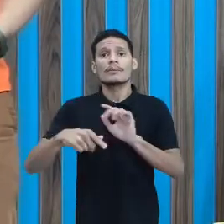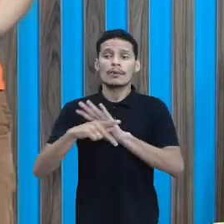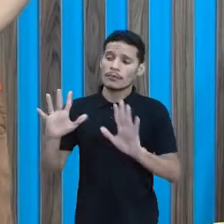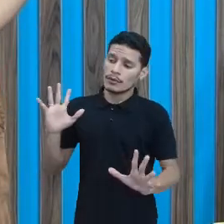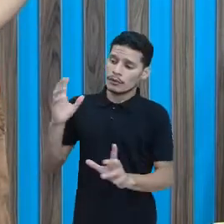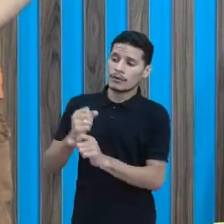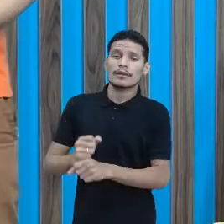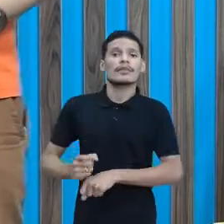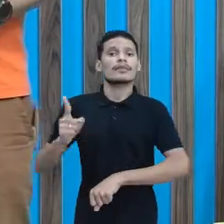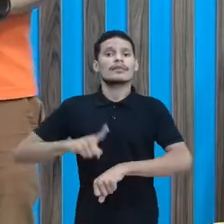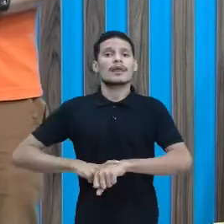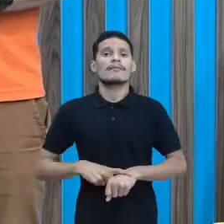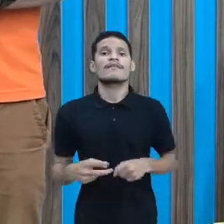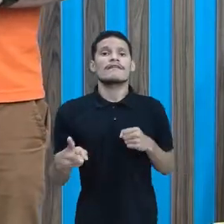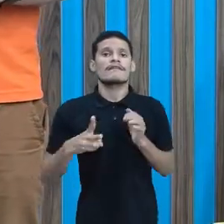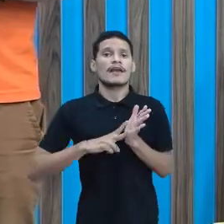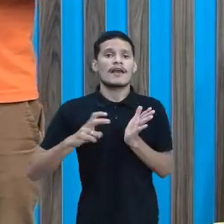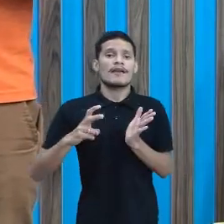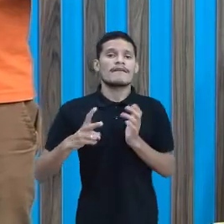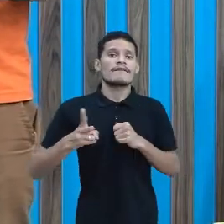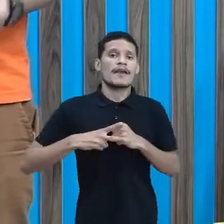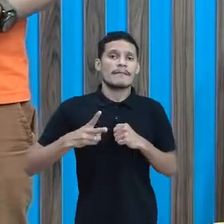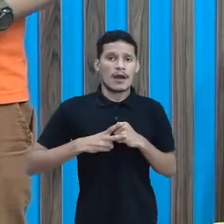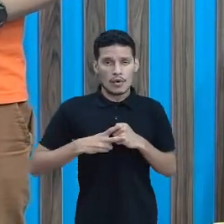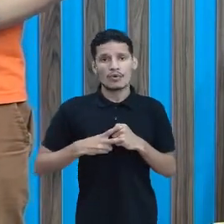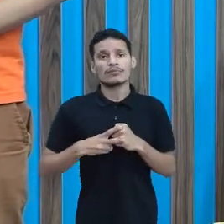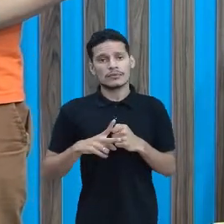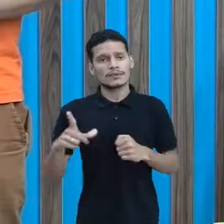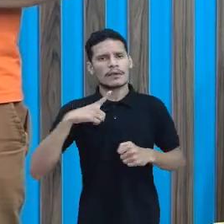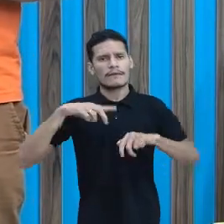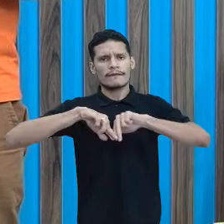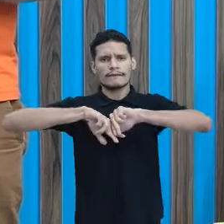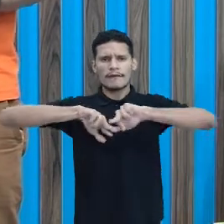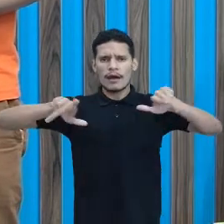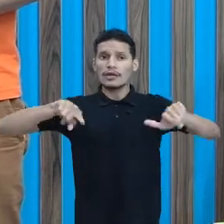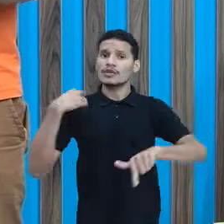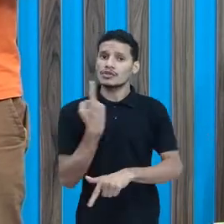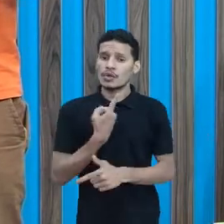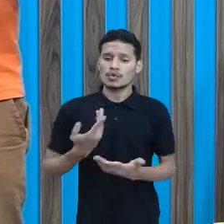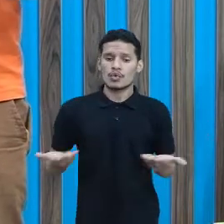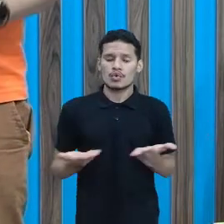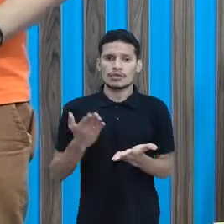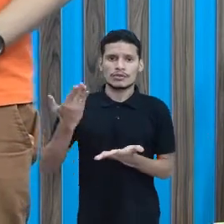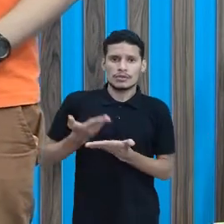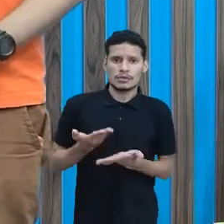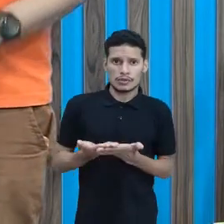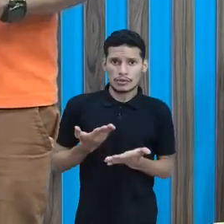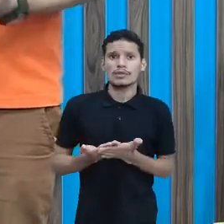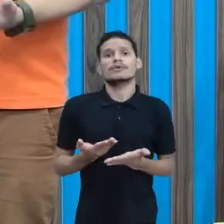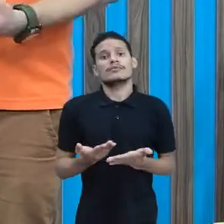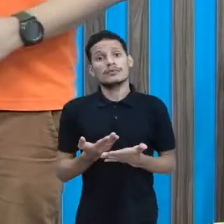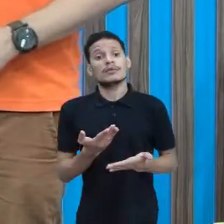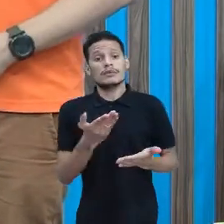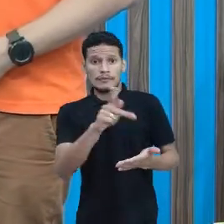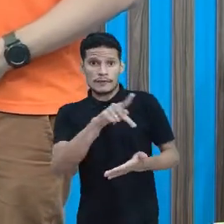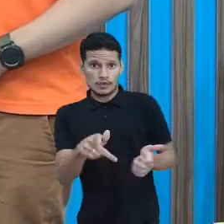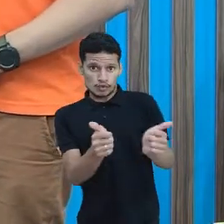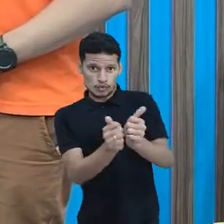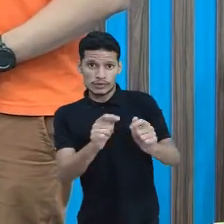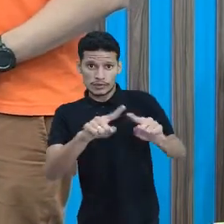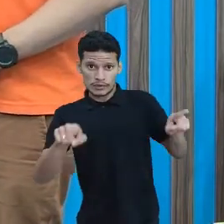tempos verbais, né? Existem vários tempos verbais, a gente vai pincelar alguns aí. O professor pode, com você em sala de aula,